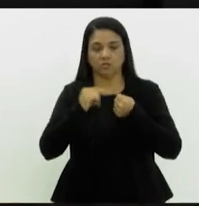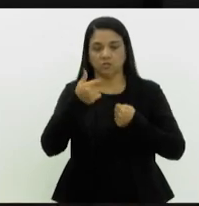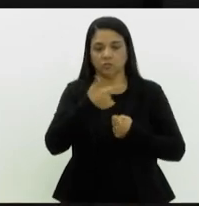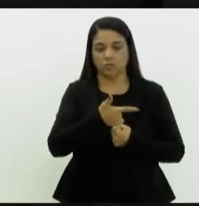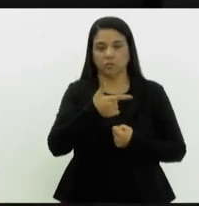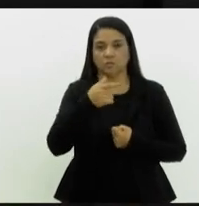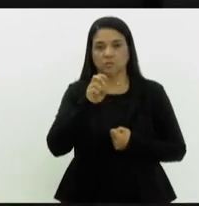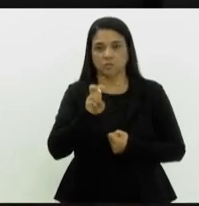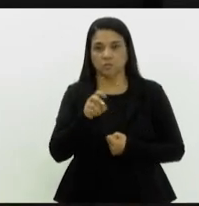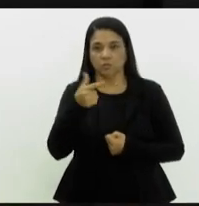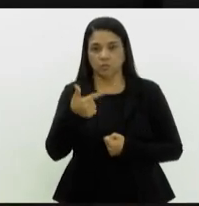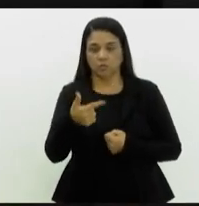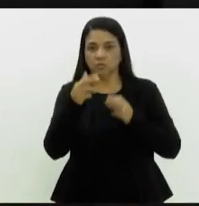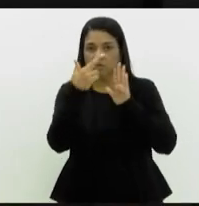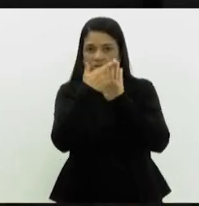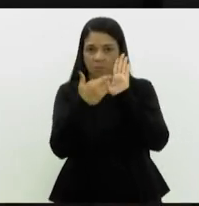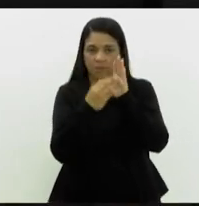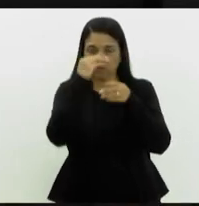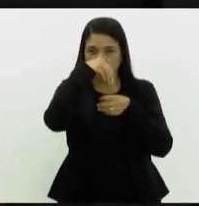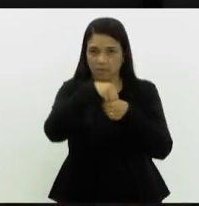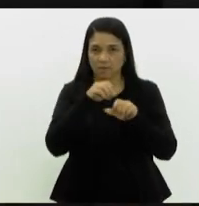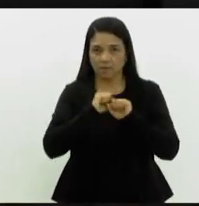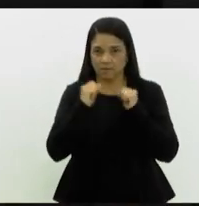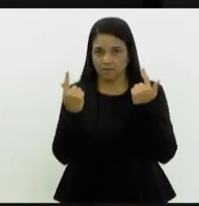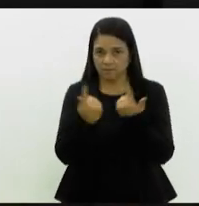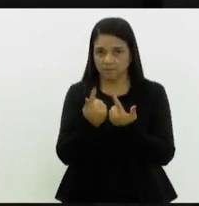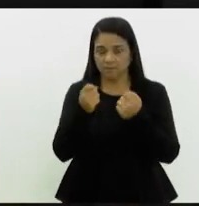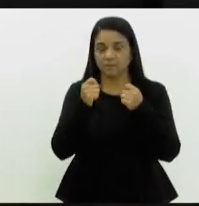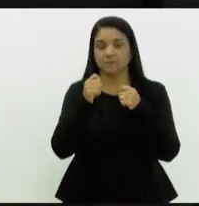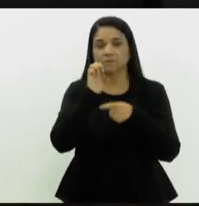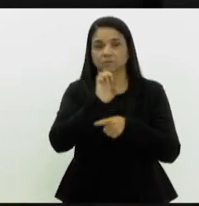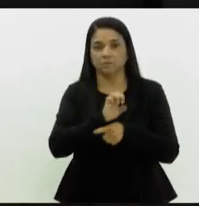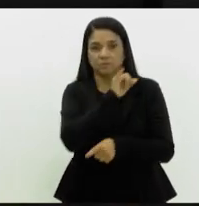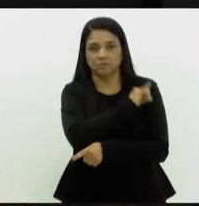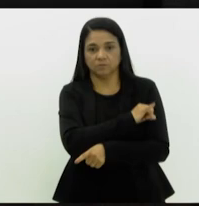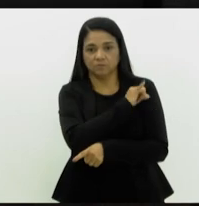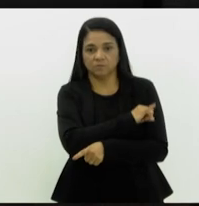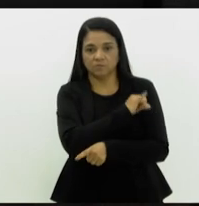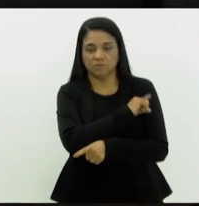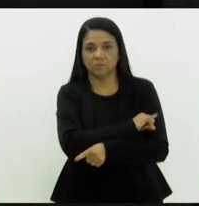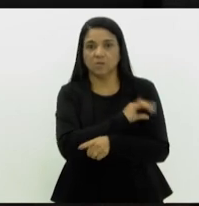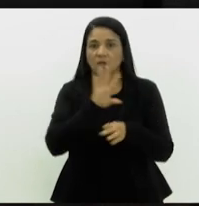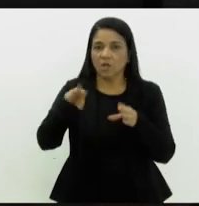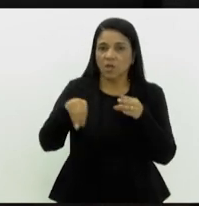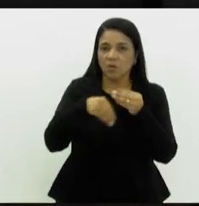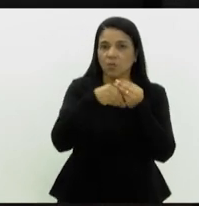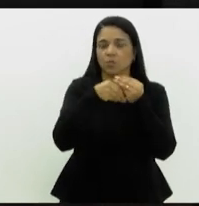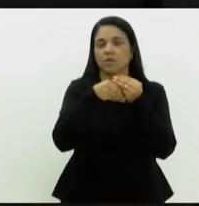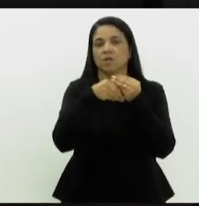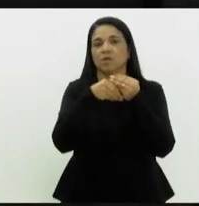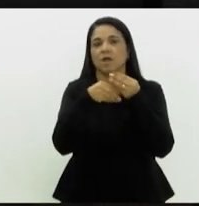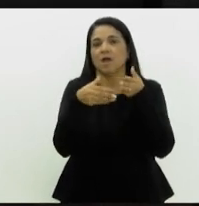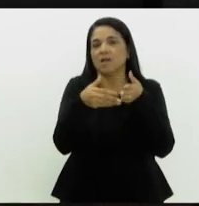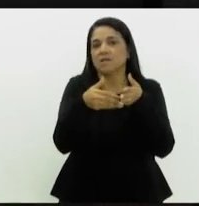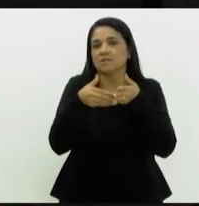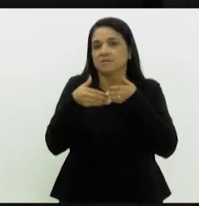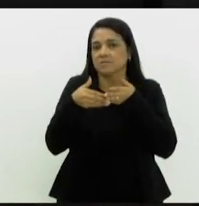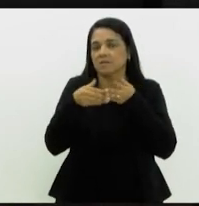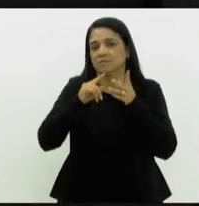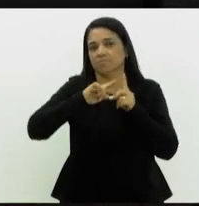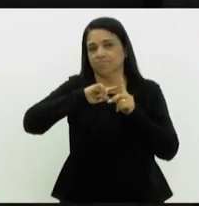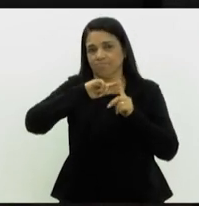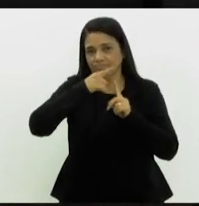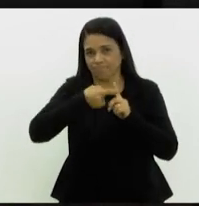Regimento Interno da Assembleia Legislativa do Estado do Rio de Janeiro, para incluir a previsão de licença